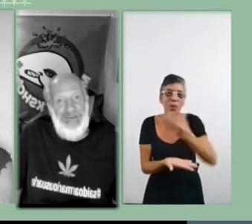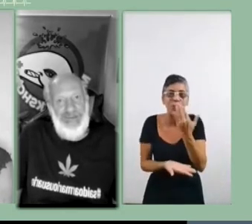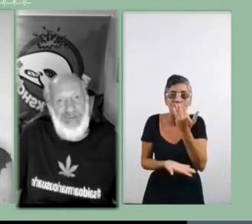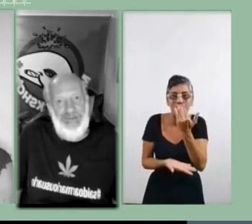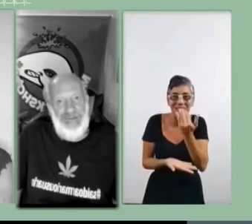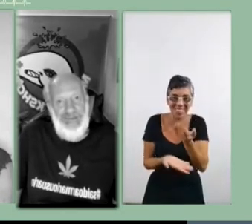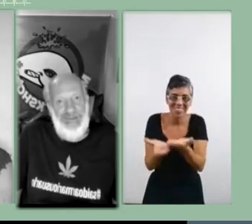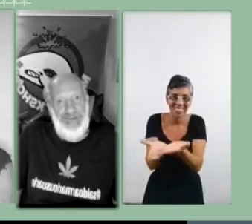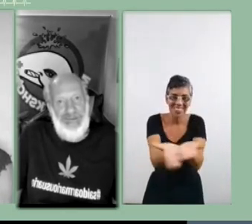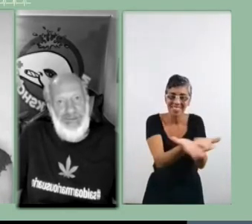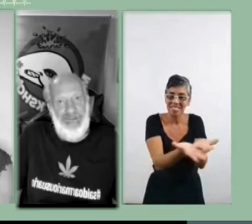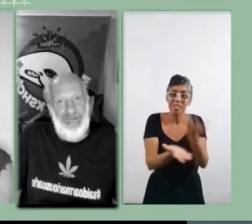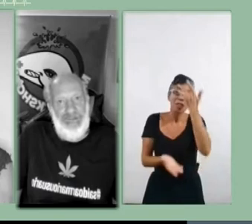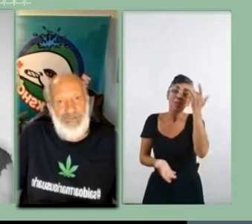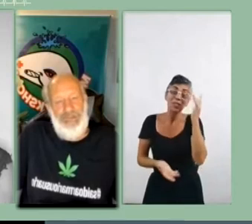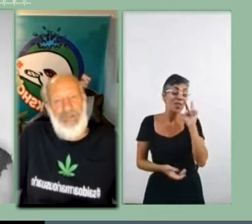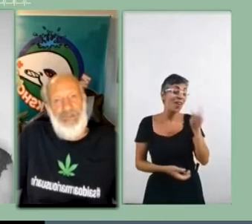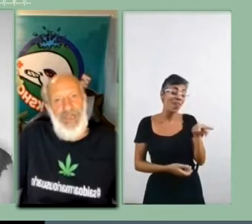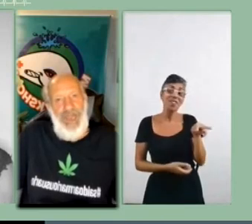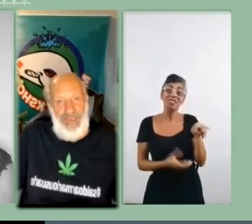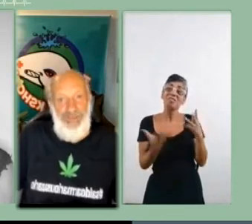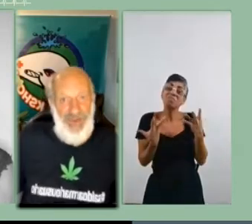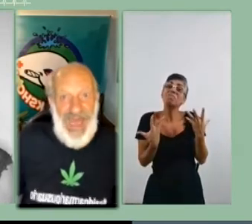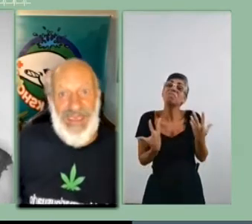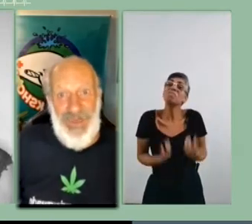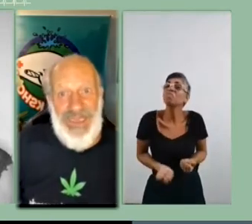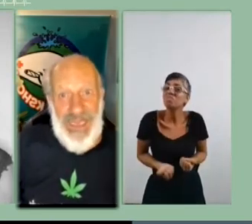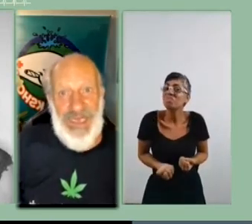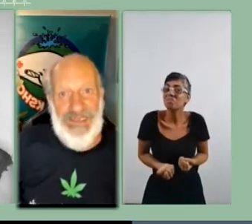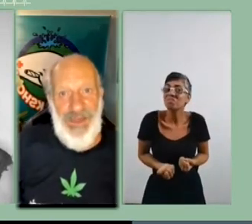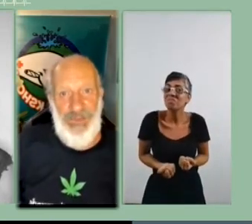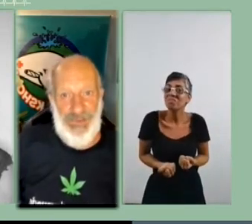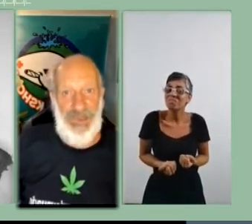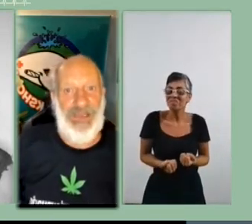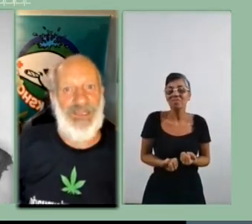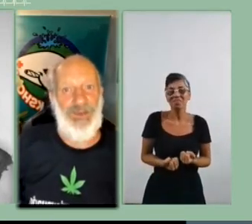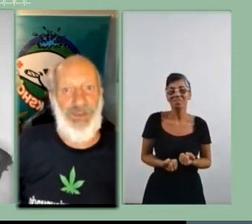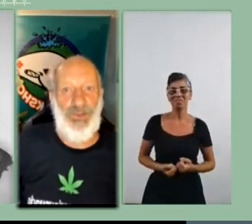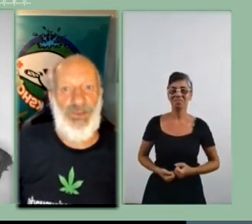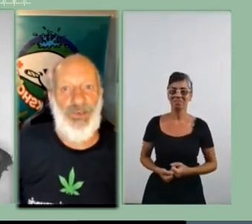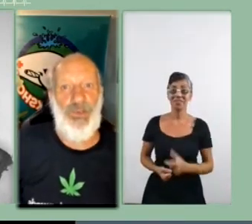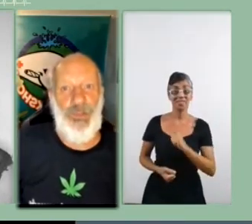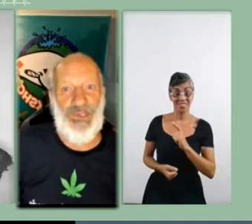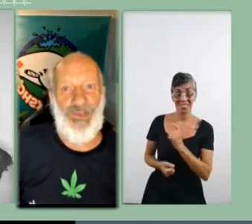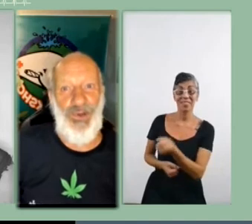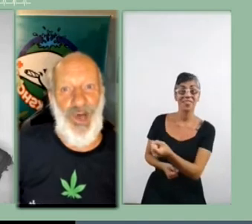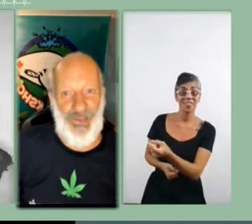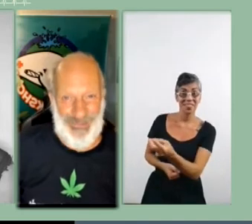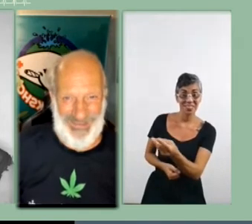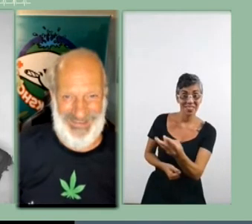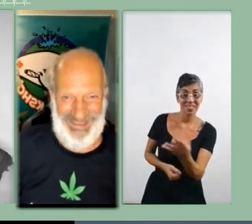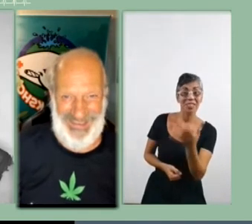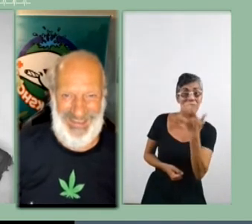as pessoas são muito mais... tem várias maneiras, né, bicho? Ainda bem que você não demonstrou o